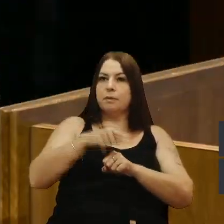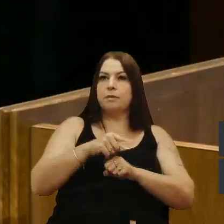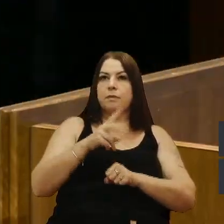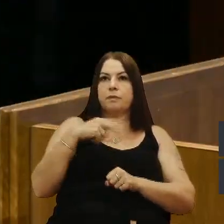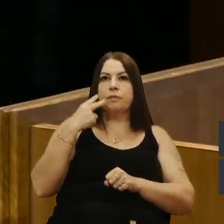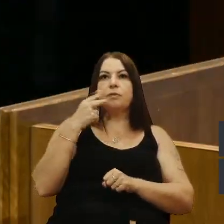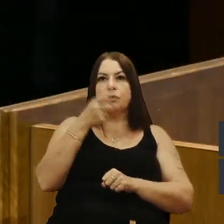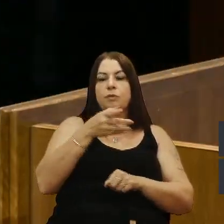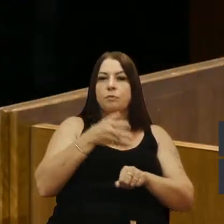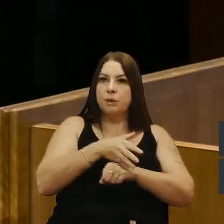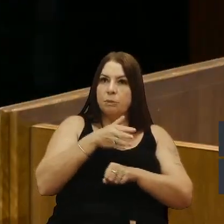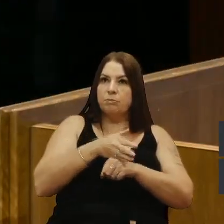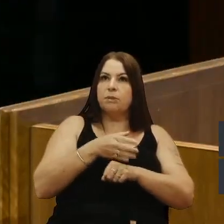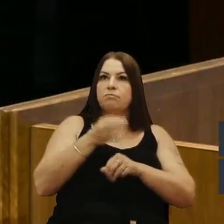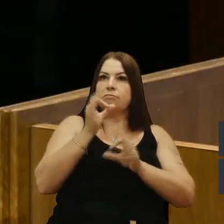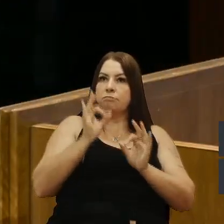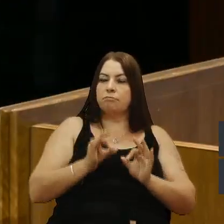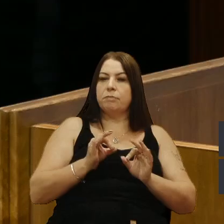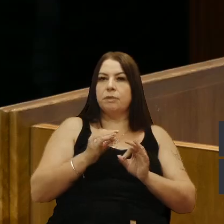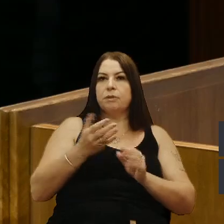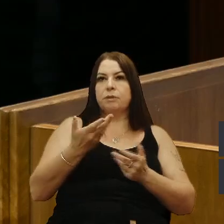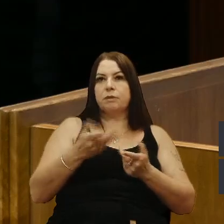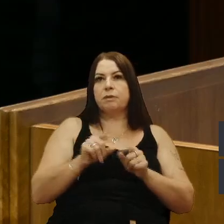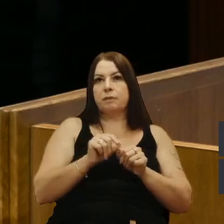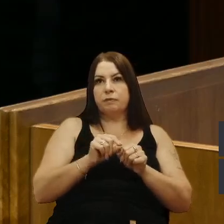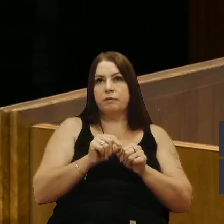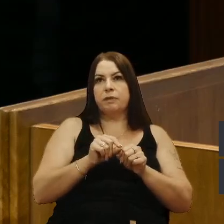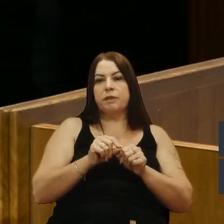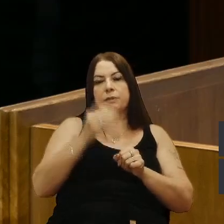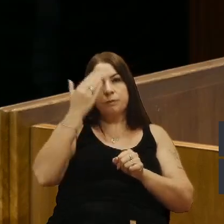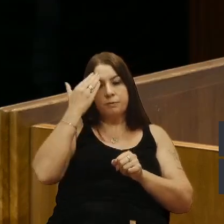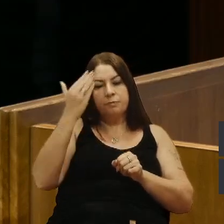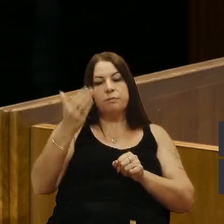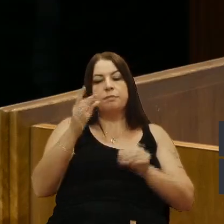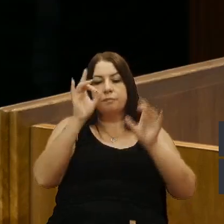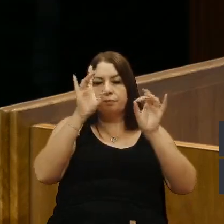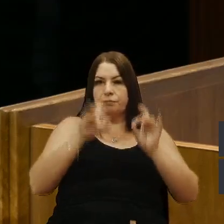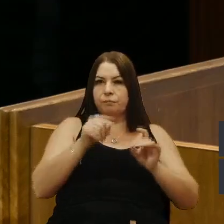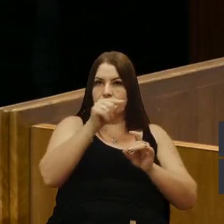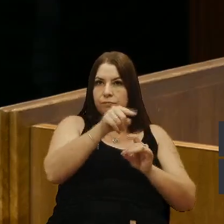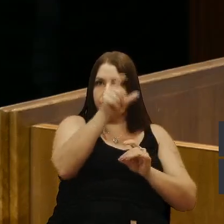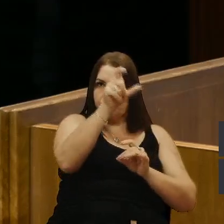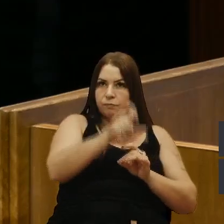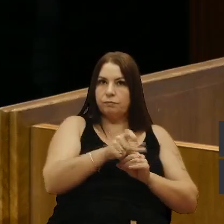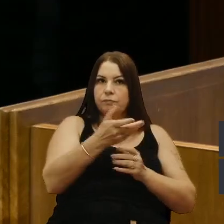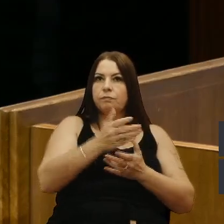Vossa Excelência participou efetivamente, e quero também aqui fazer um agradecimento todo especial à senhora.